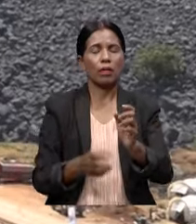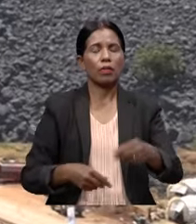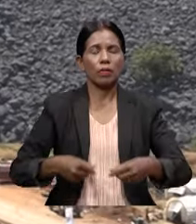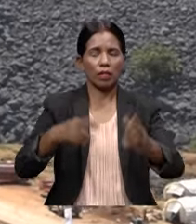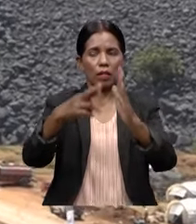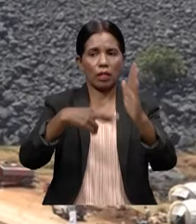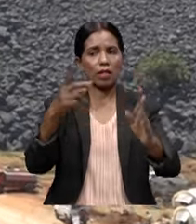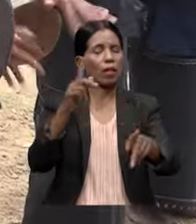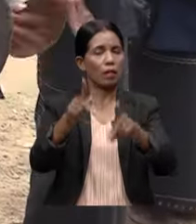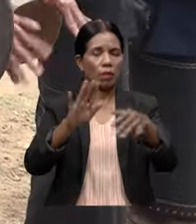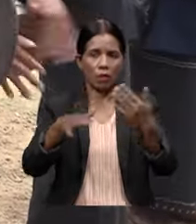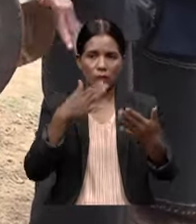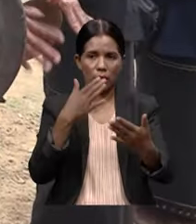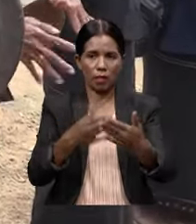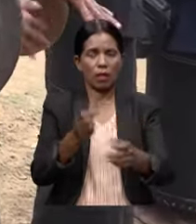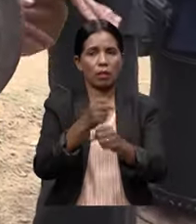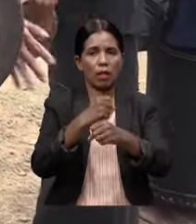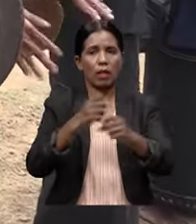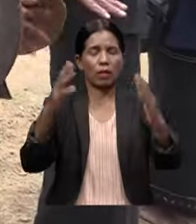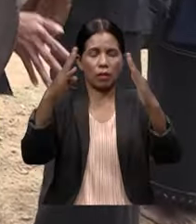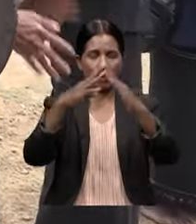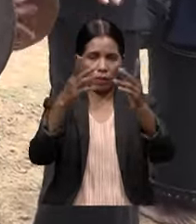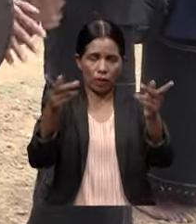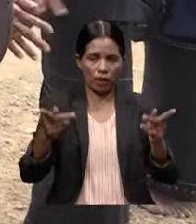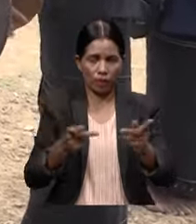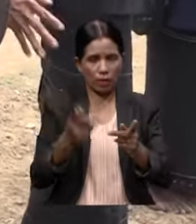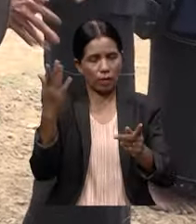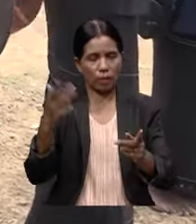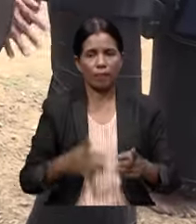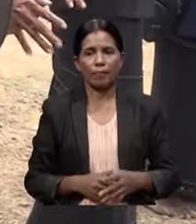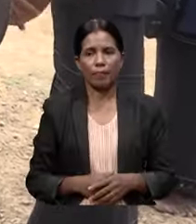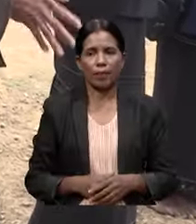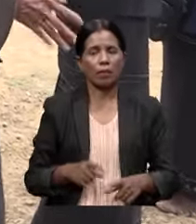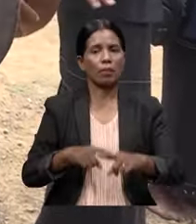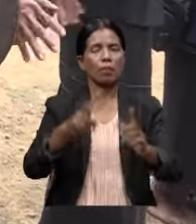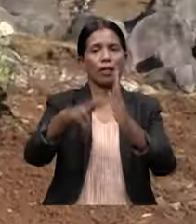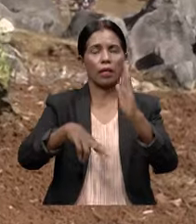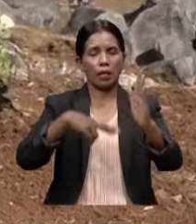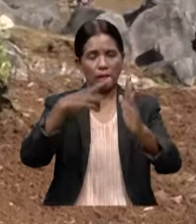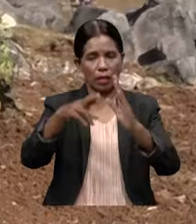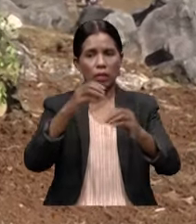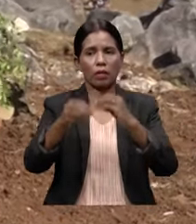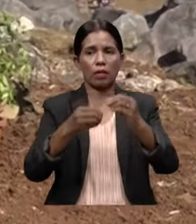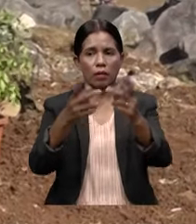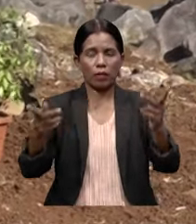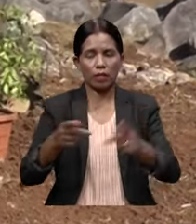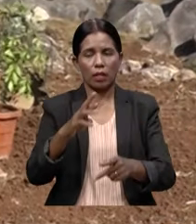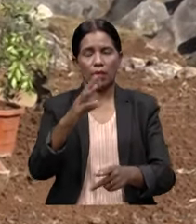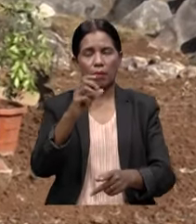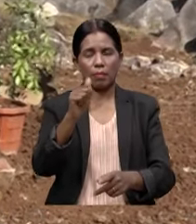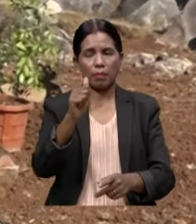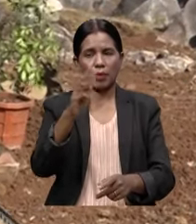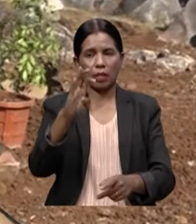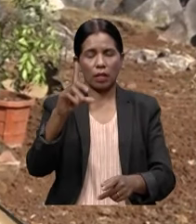ida, hodi bando comunidade a tu construi uma e a fat in turismo ne. Mai bine regra și cona baia fat în Rabilau, ami hototu